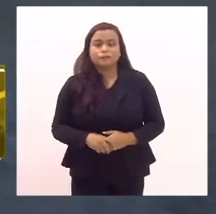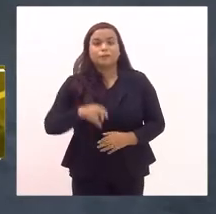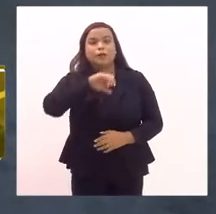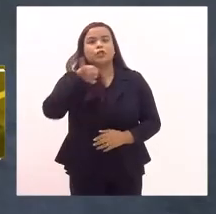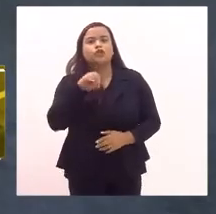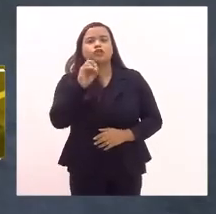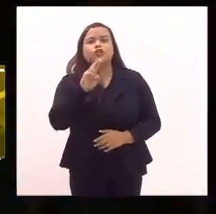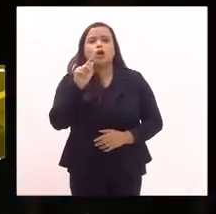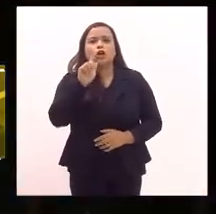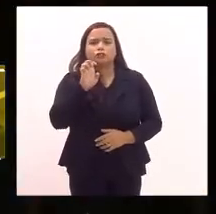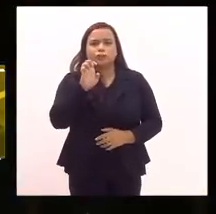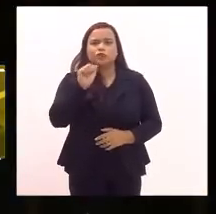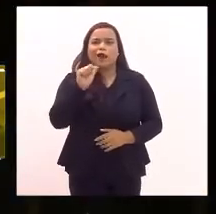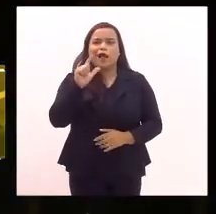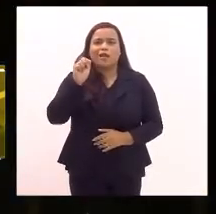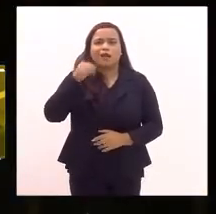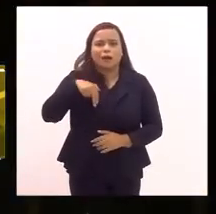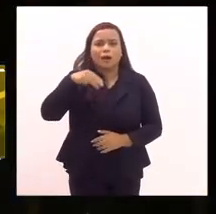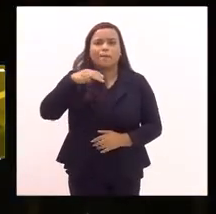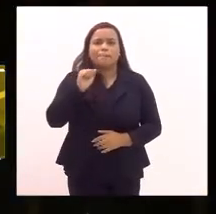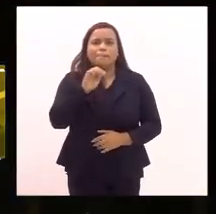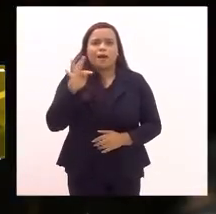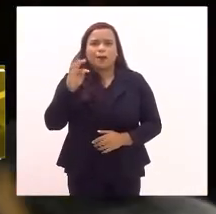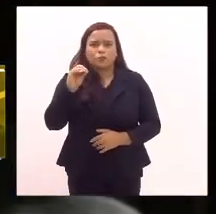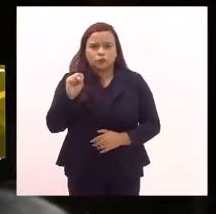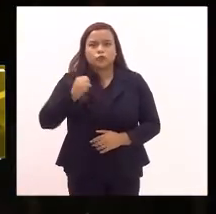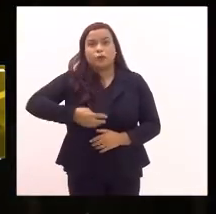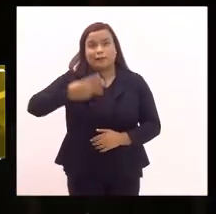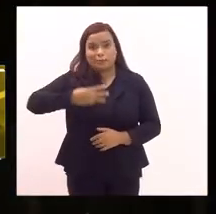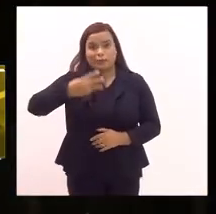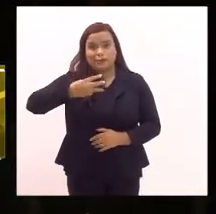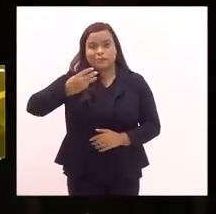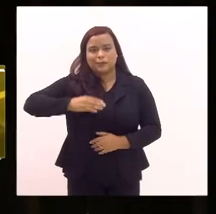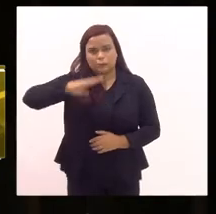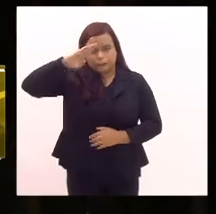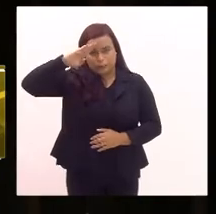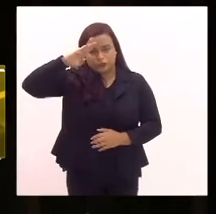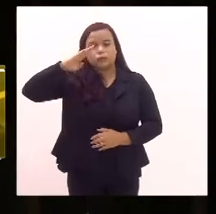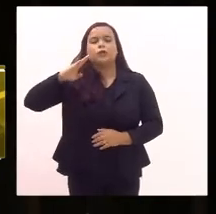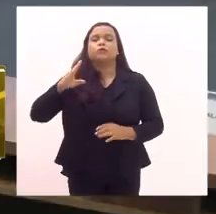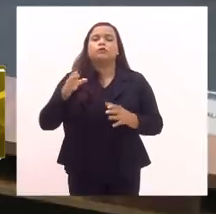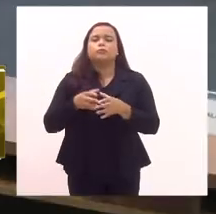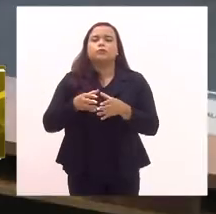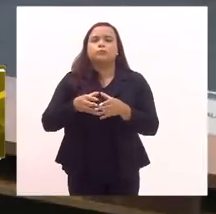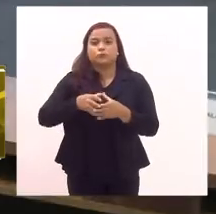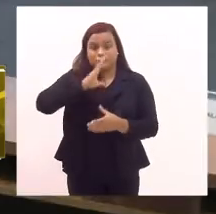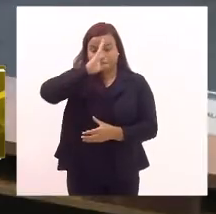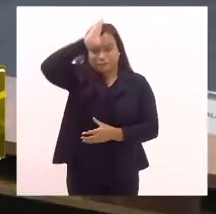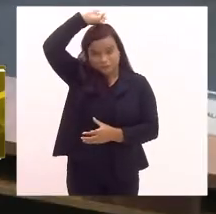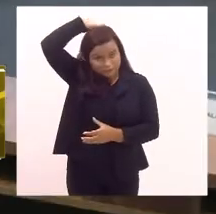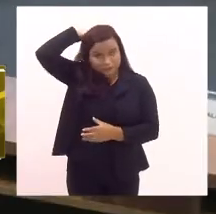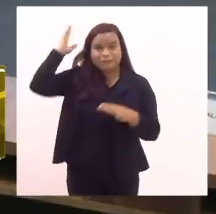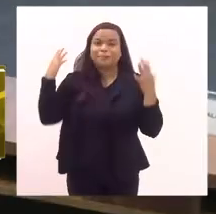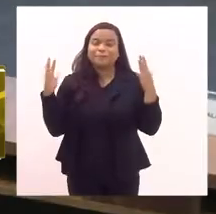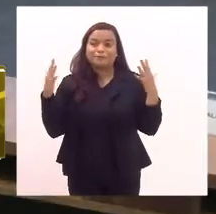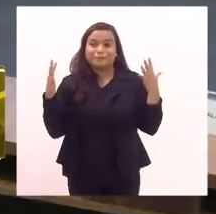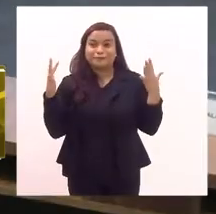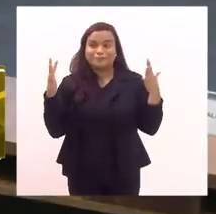Jorge Alain de Matos Maia, terceiro sargento do Corpo de Bombeiros.